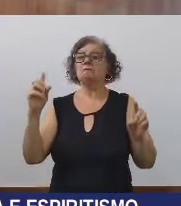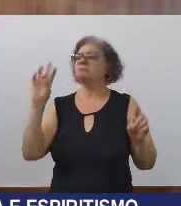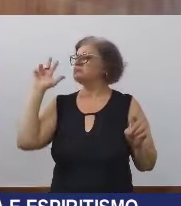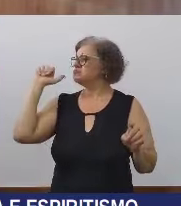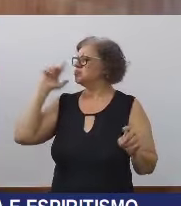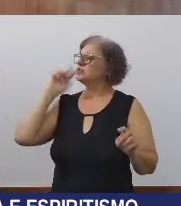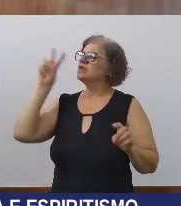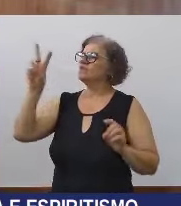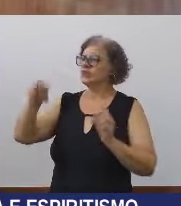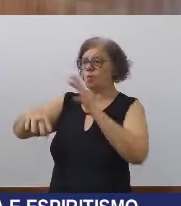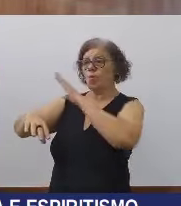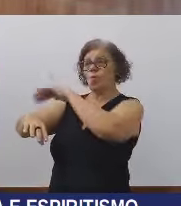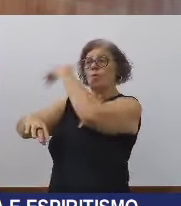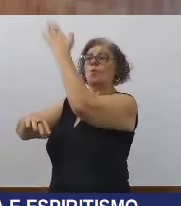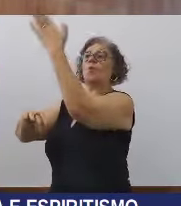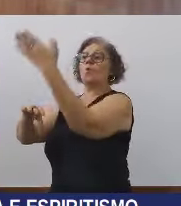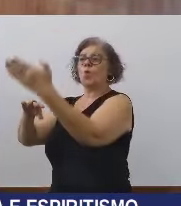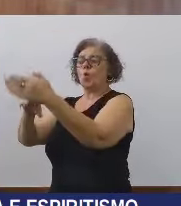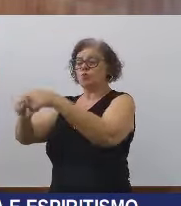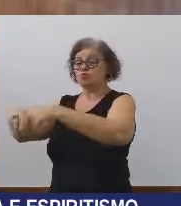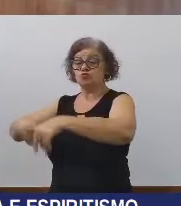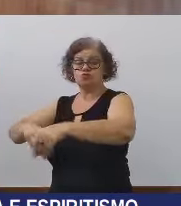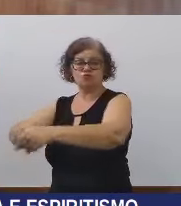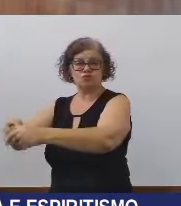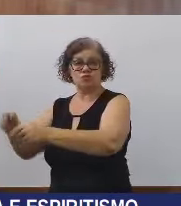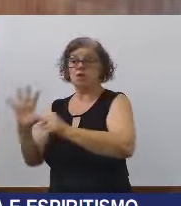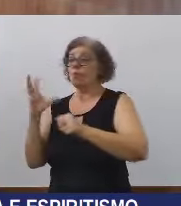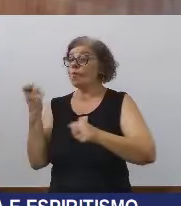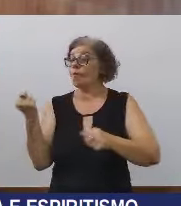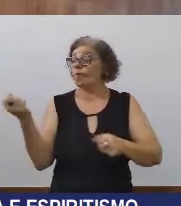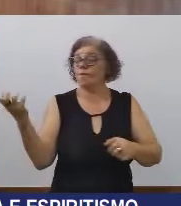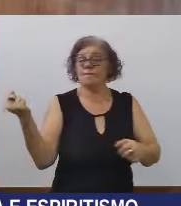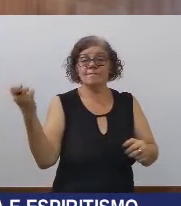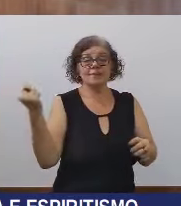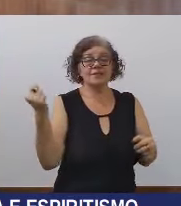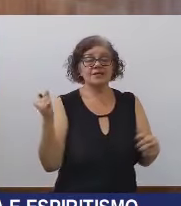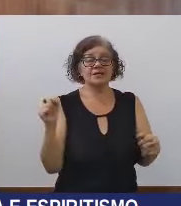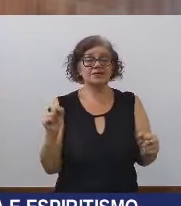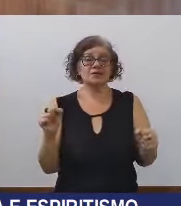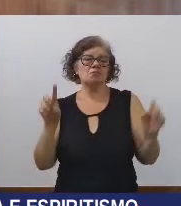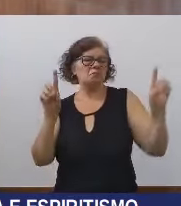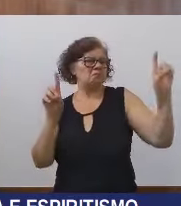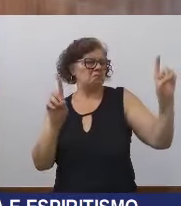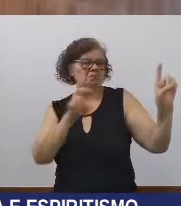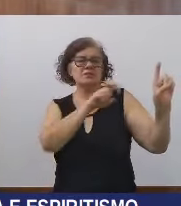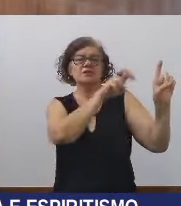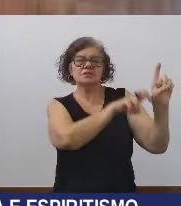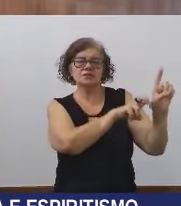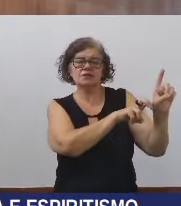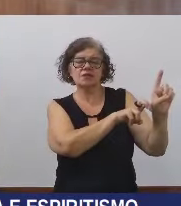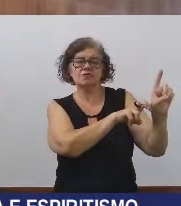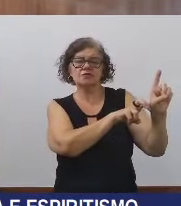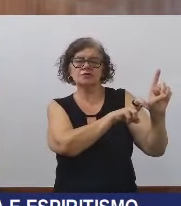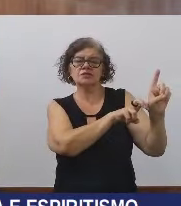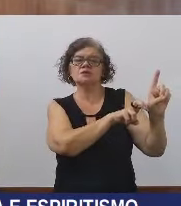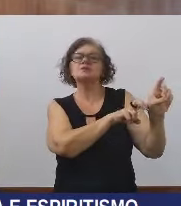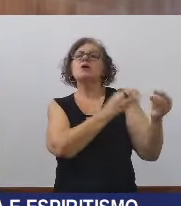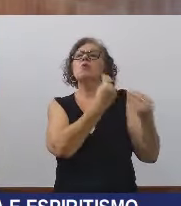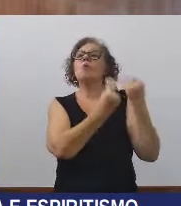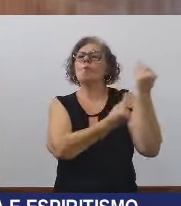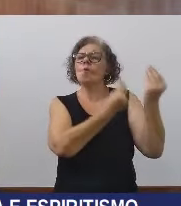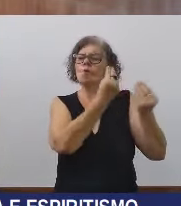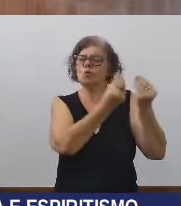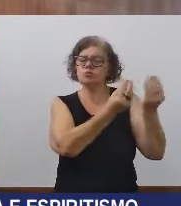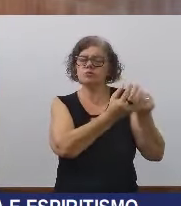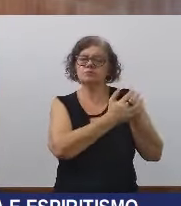nunca vi dunas tão maravilhosas, areias tão brancas. E quem está do lado esquerdo dizia, mas